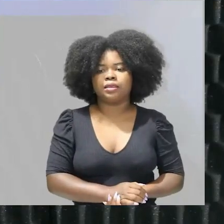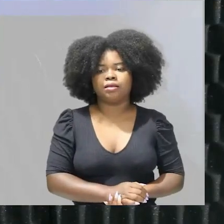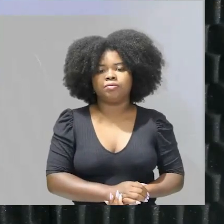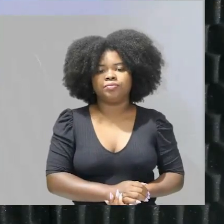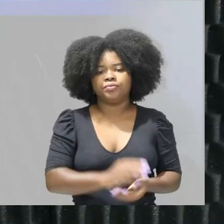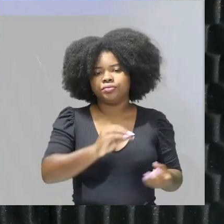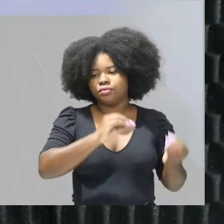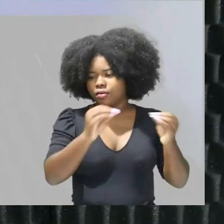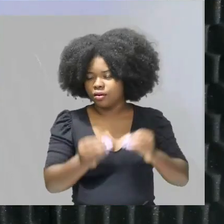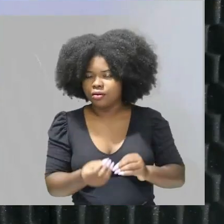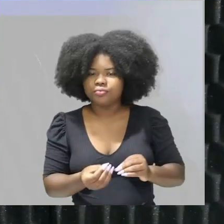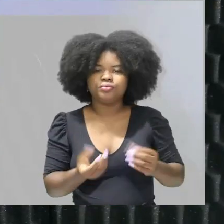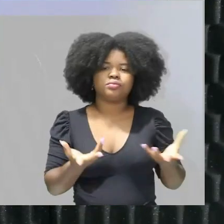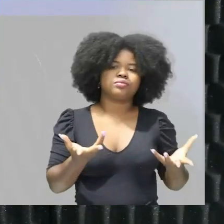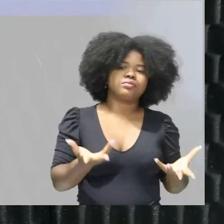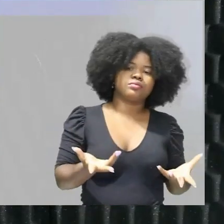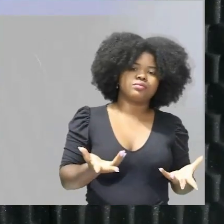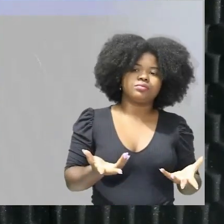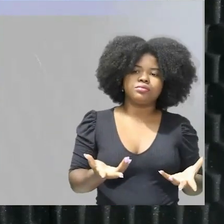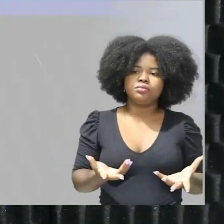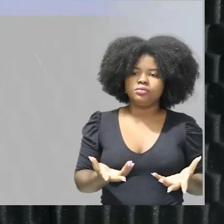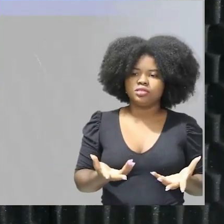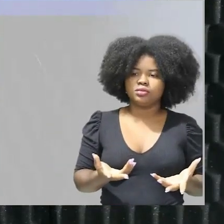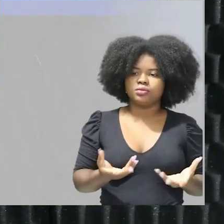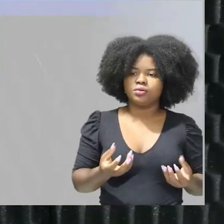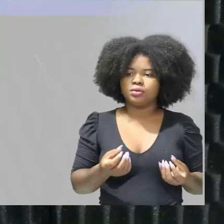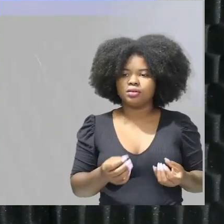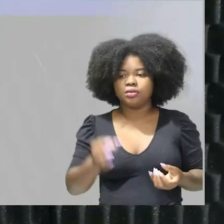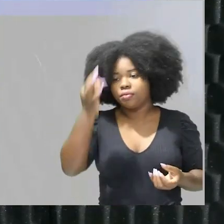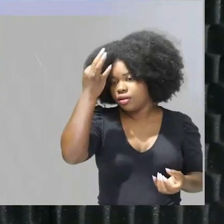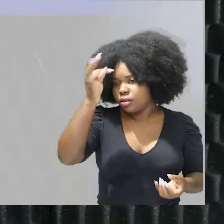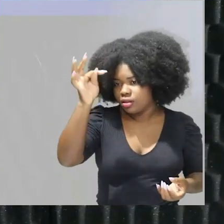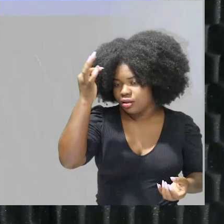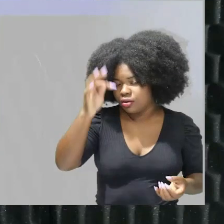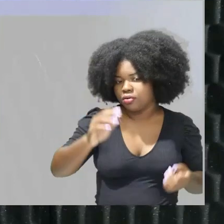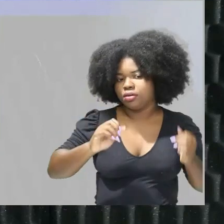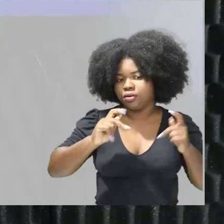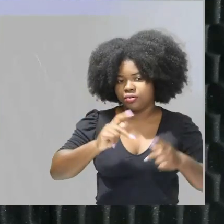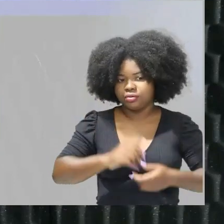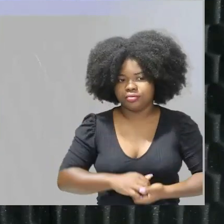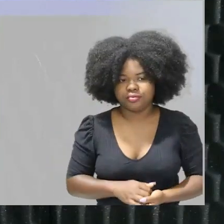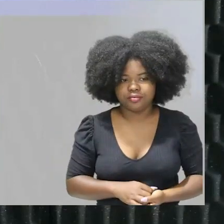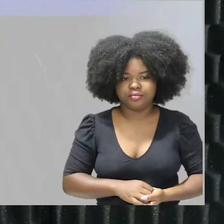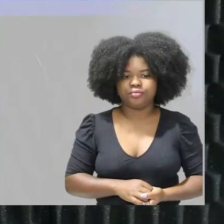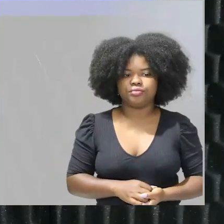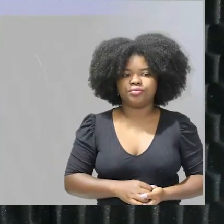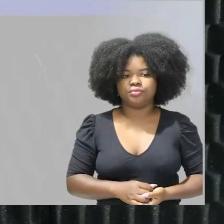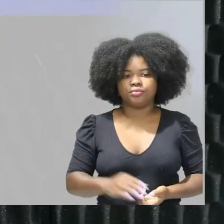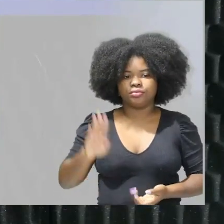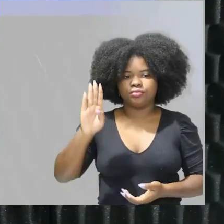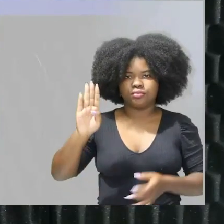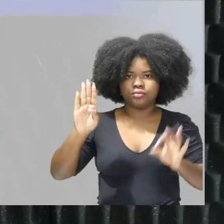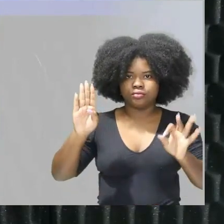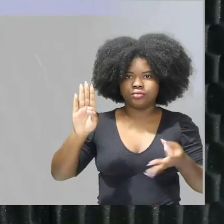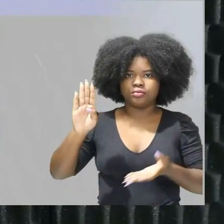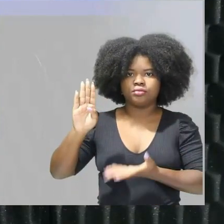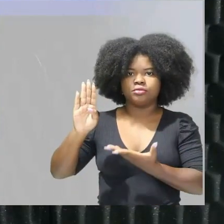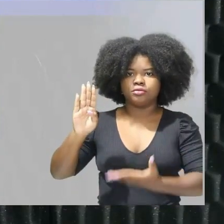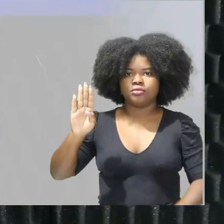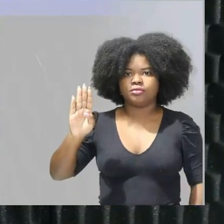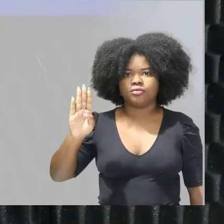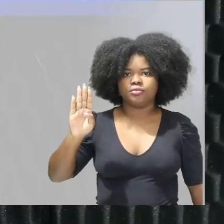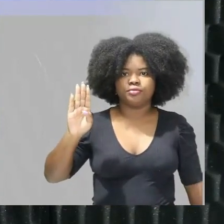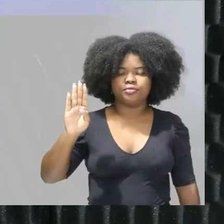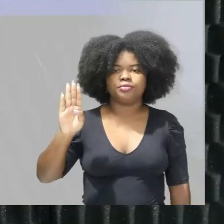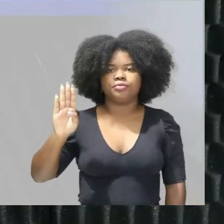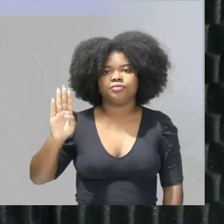ali uma síntese do que é visto e transformando isso em um juízo correto então aqui a letra B é a nossa